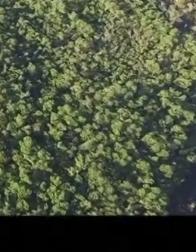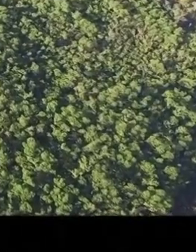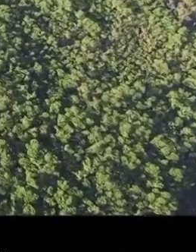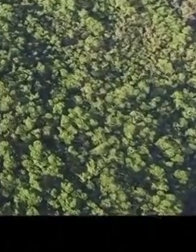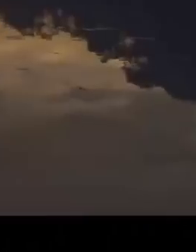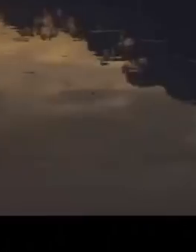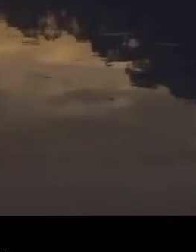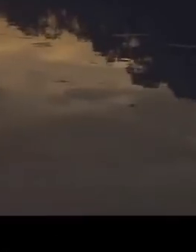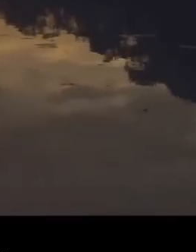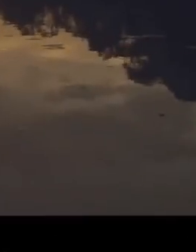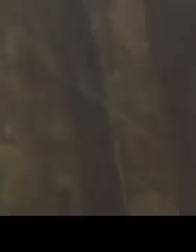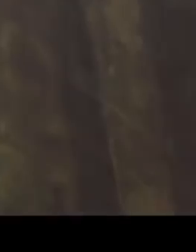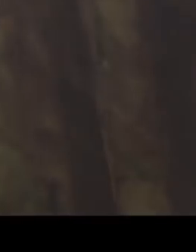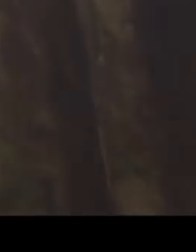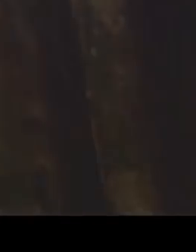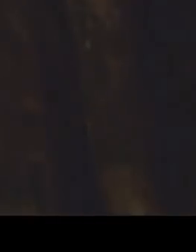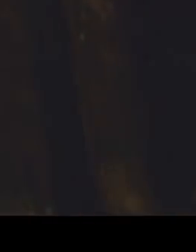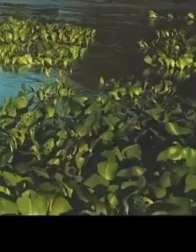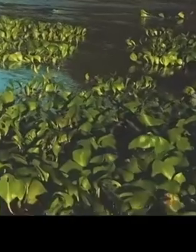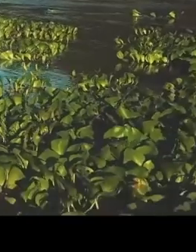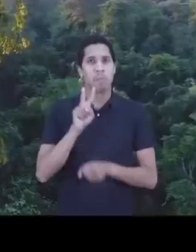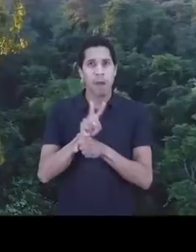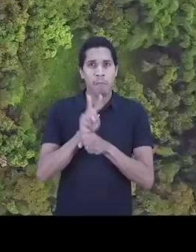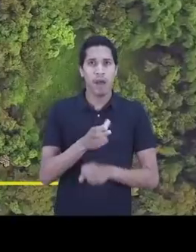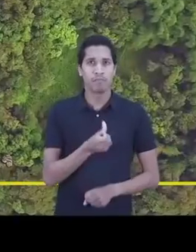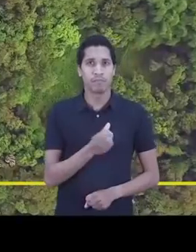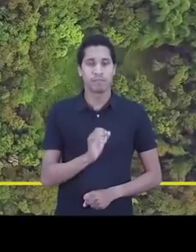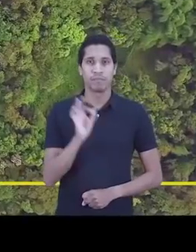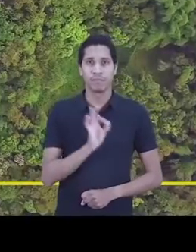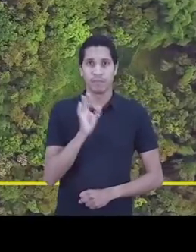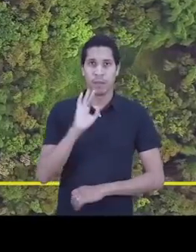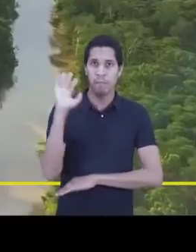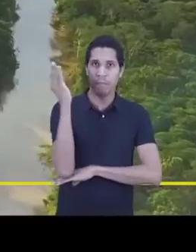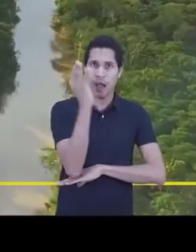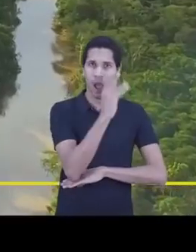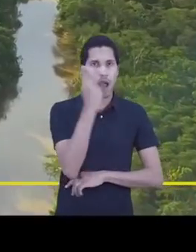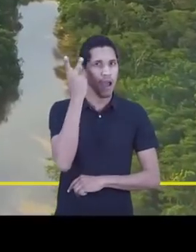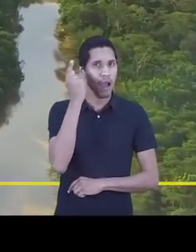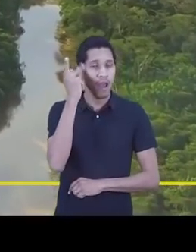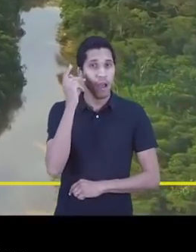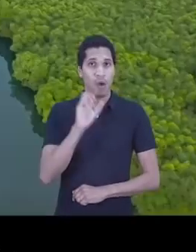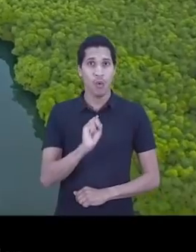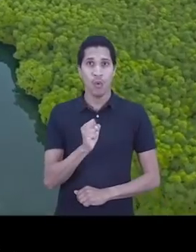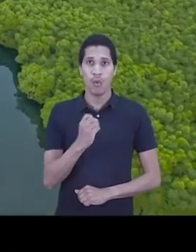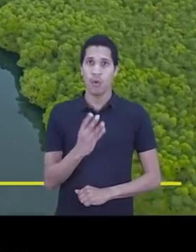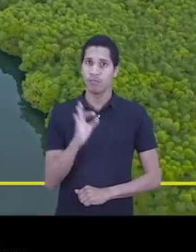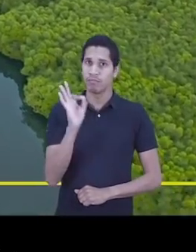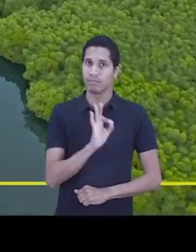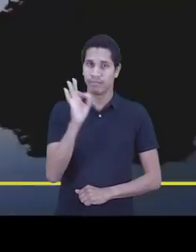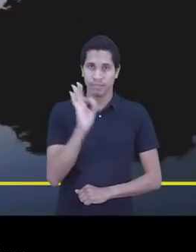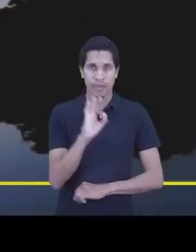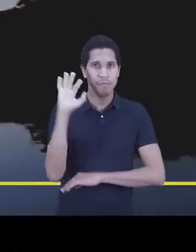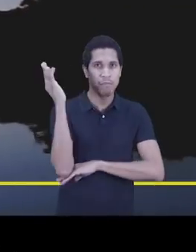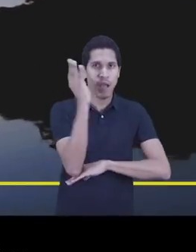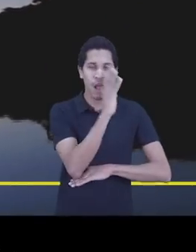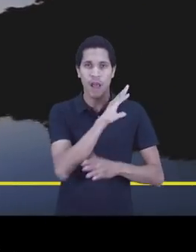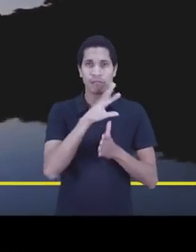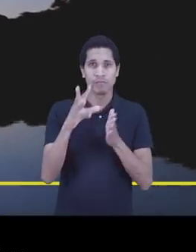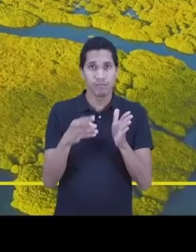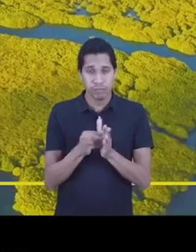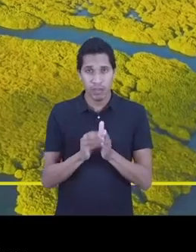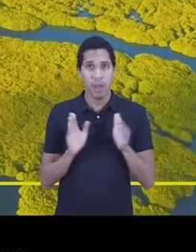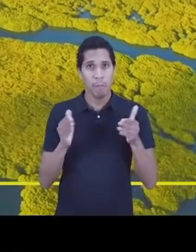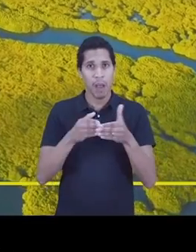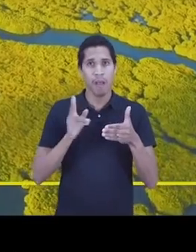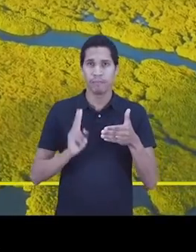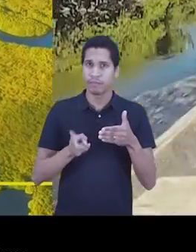ao território. Sobretudo, mostrar o trabalho realizado na defesa e na conservação do bioma com a maior biodiversidade do planeta.